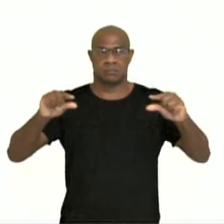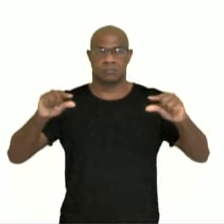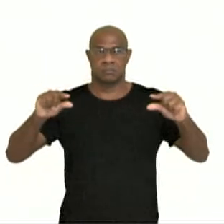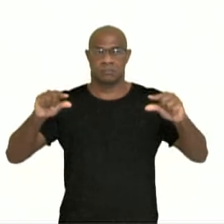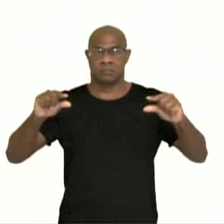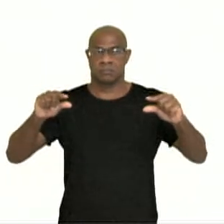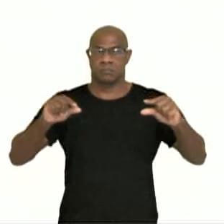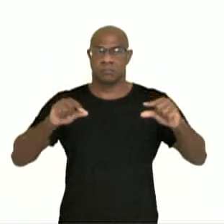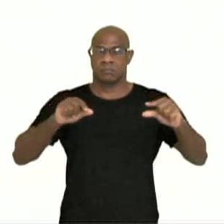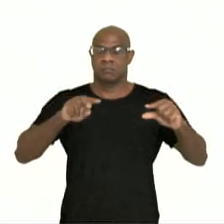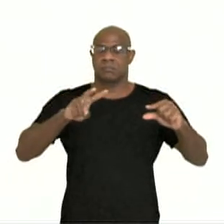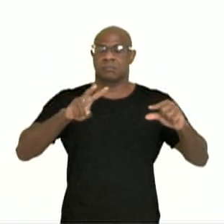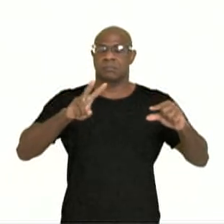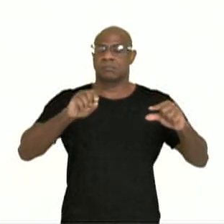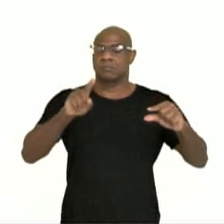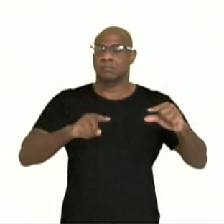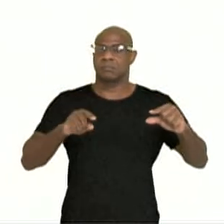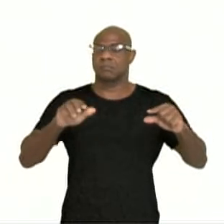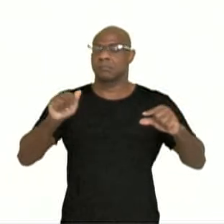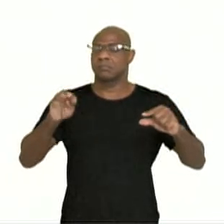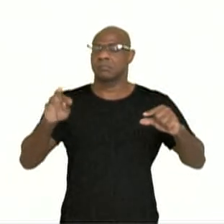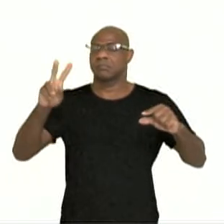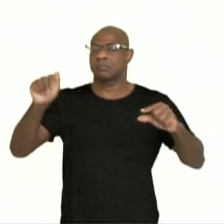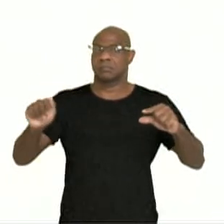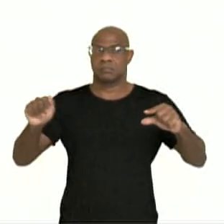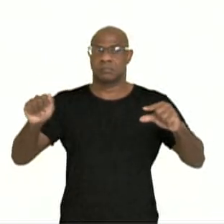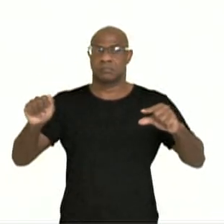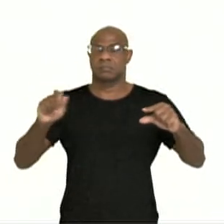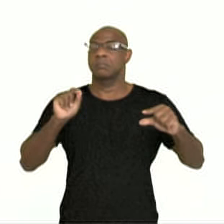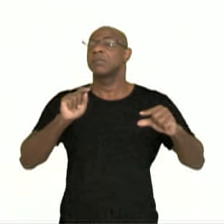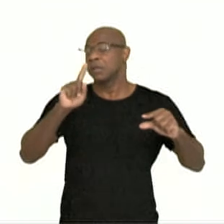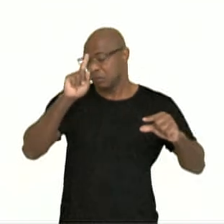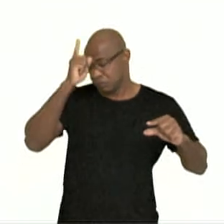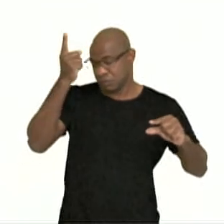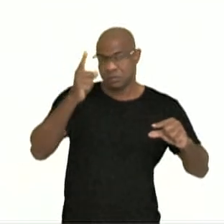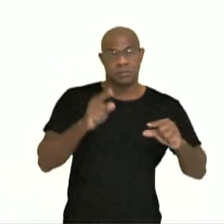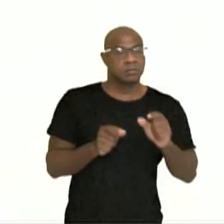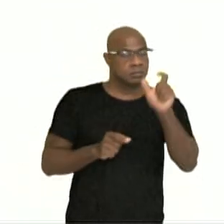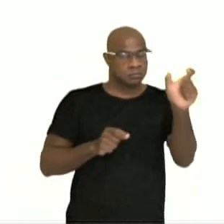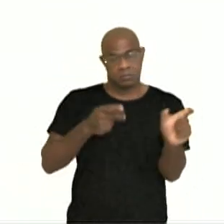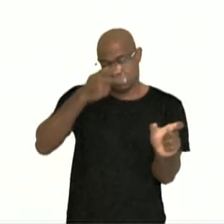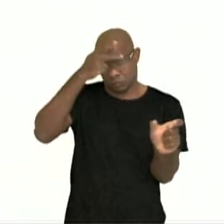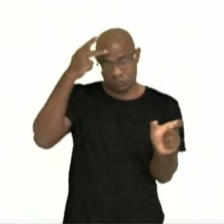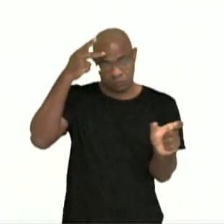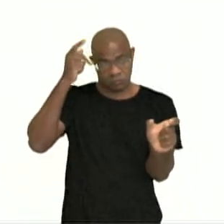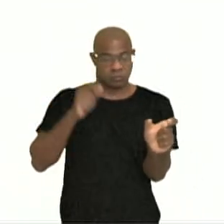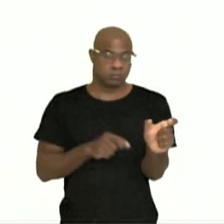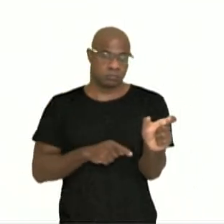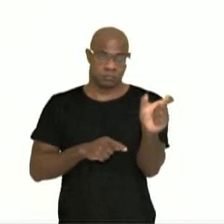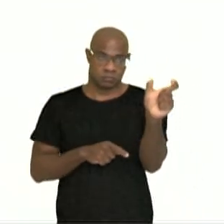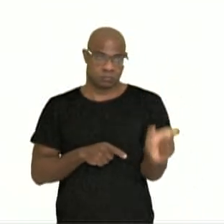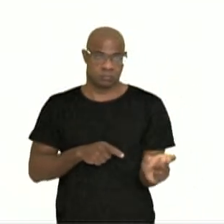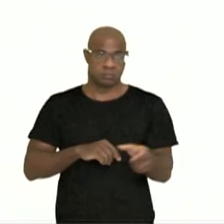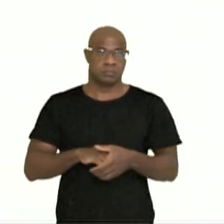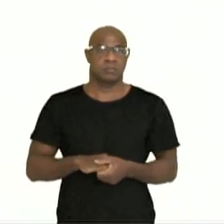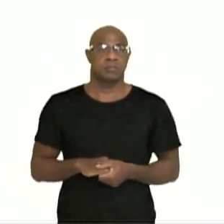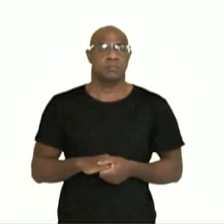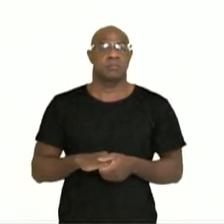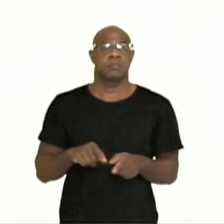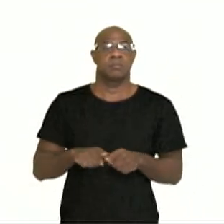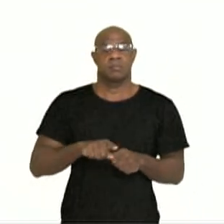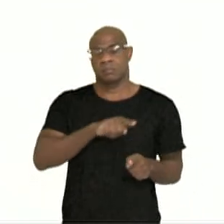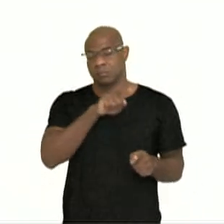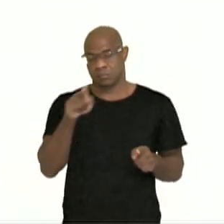voz ativa, né? O foco narrativo está em quem inventou, né? Sujeito, né? O verbo e o objeto da ação. Quando eu passo para a voz